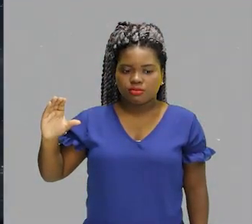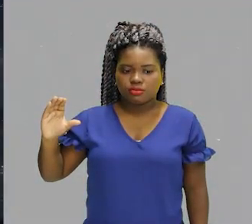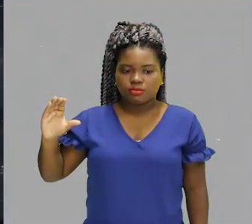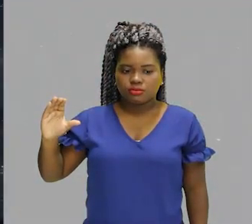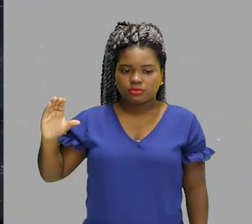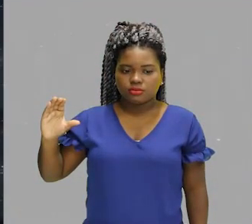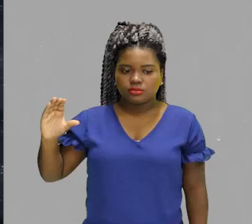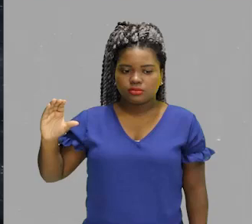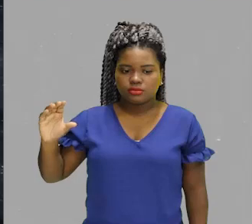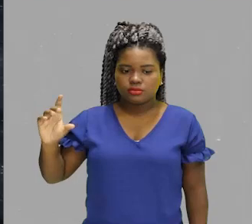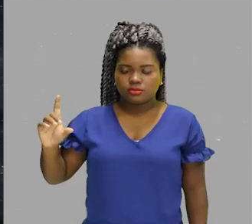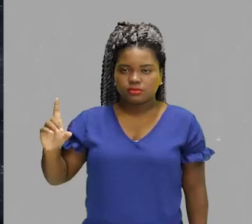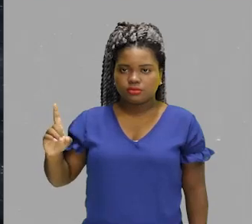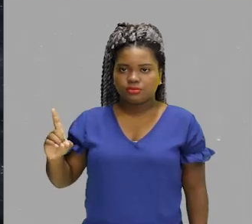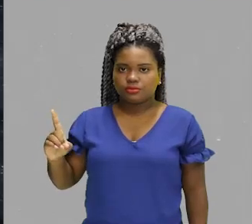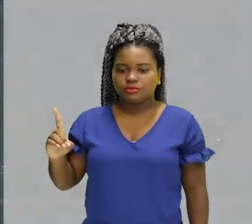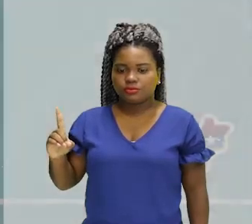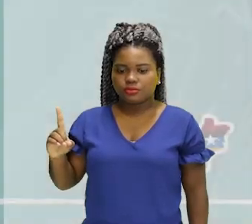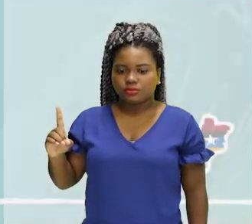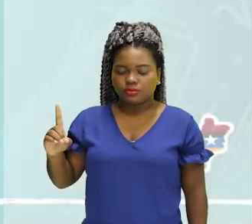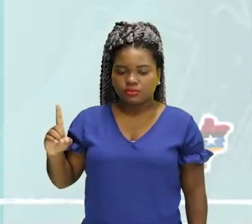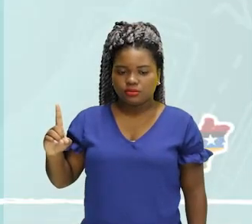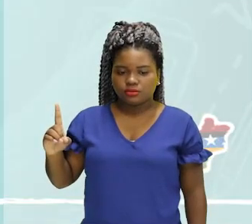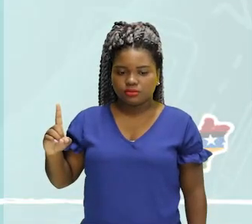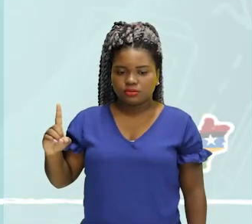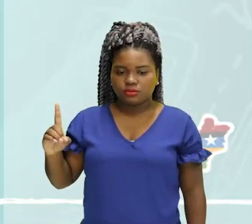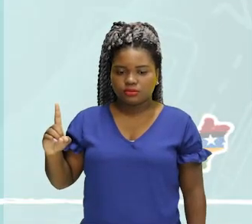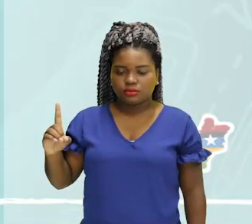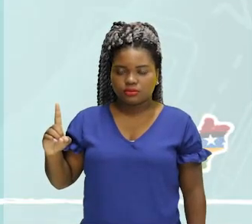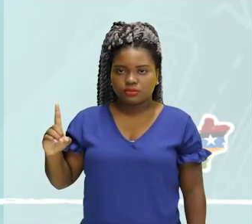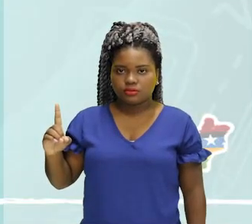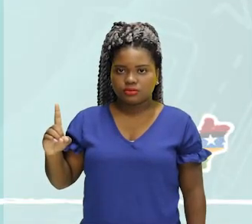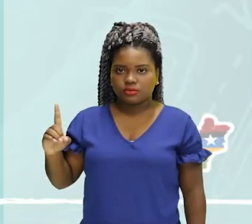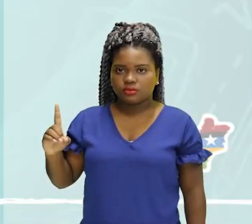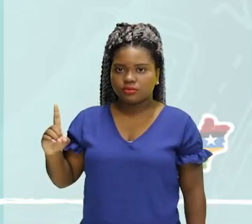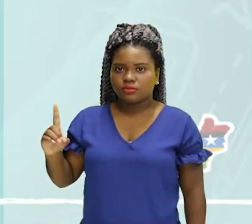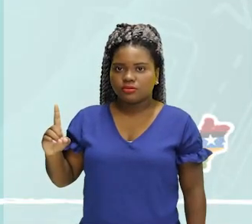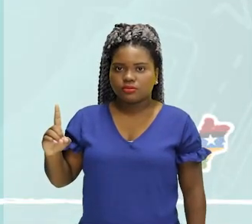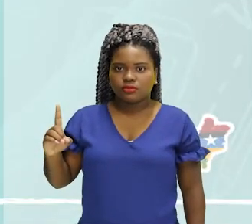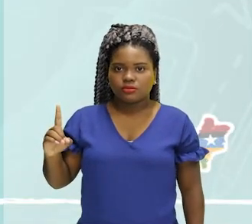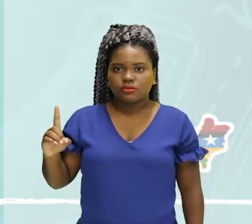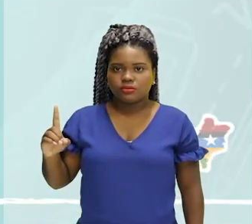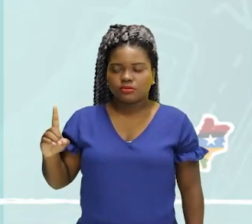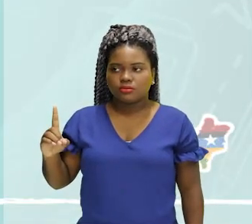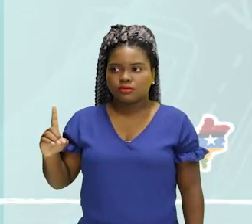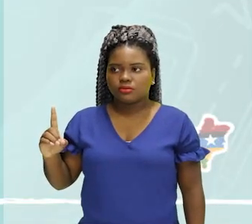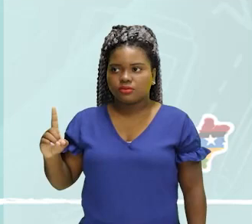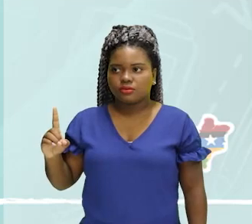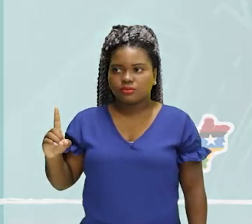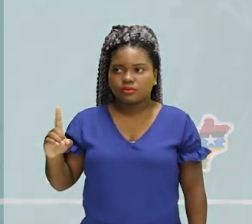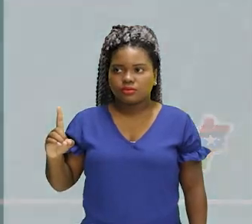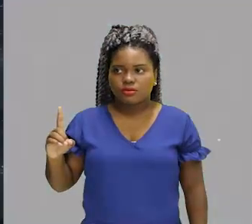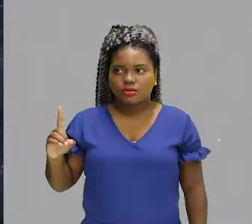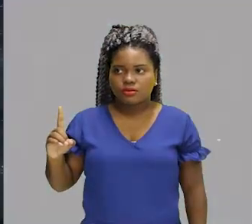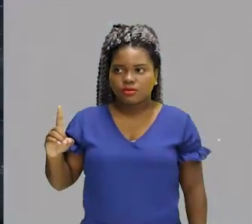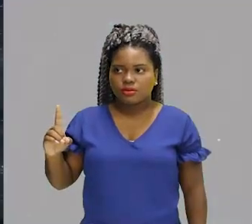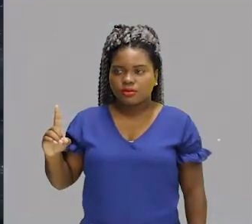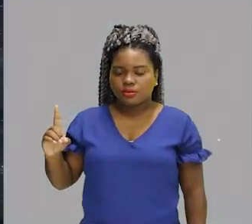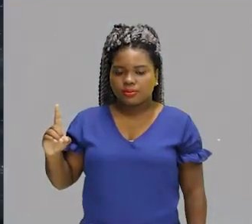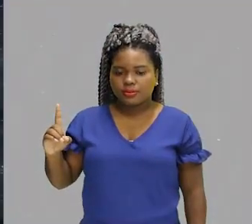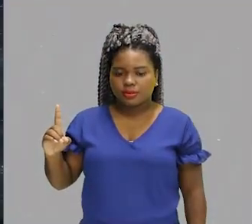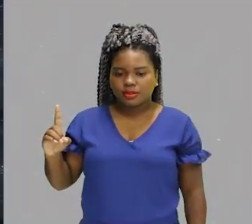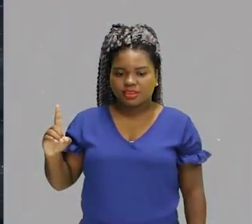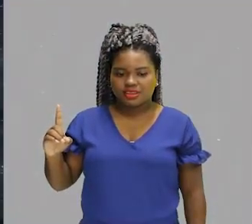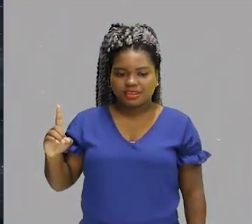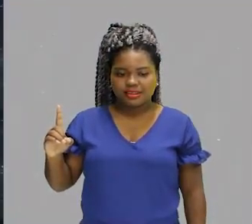trabalhar naquela empresa. No sé qué le pasa al niño. Por qualquer coisa, se echa